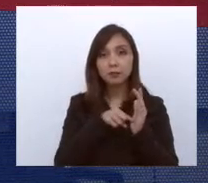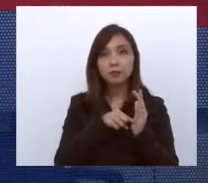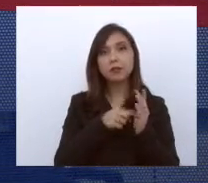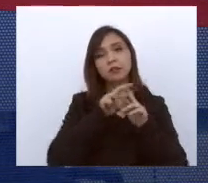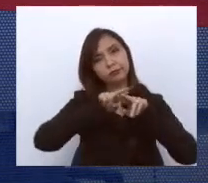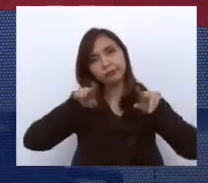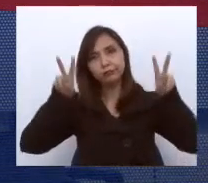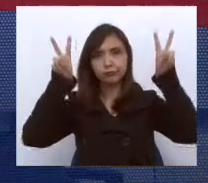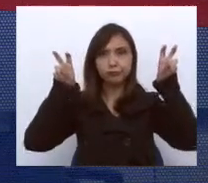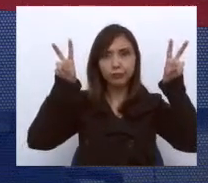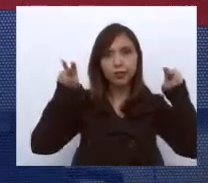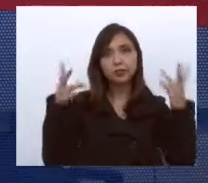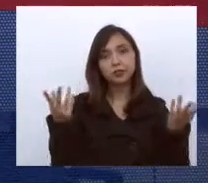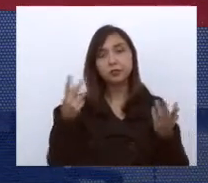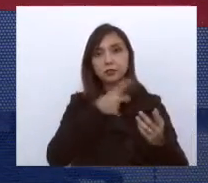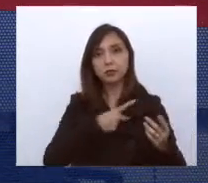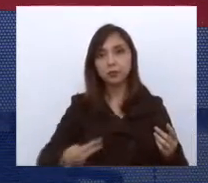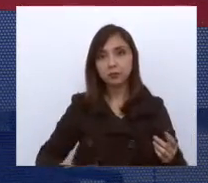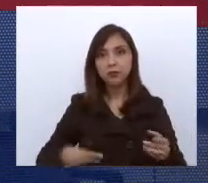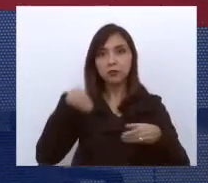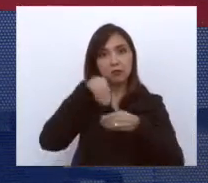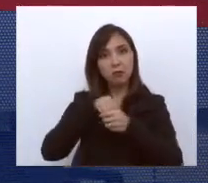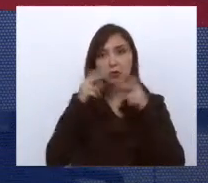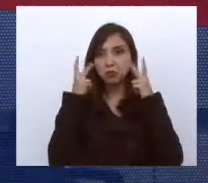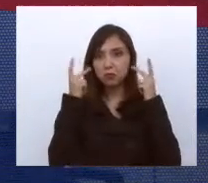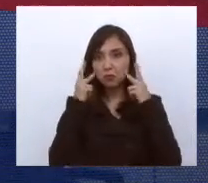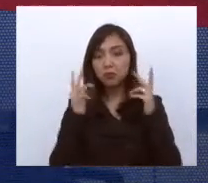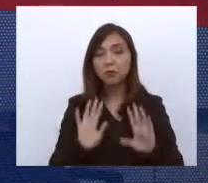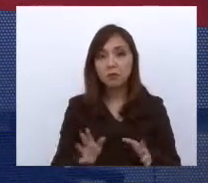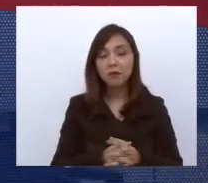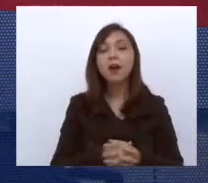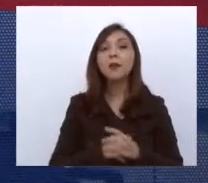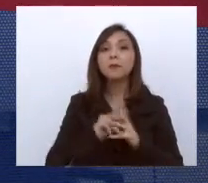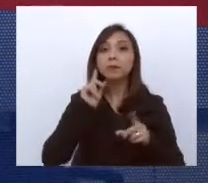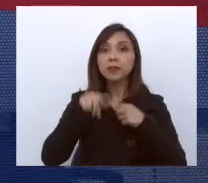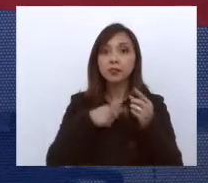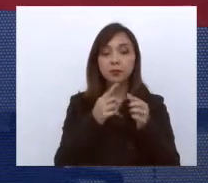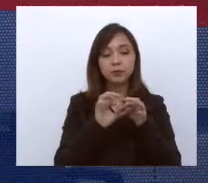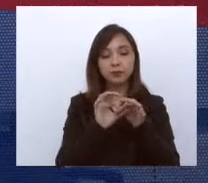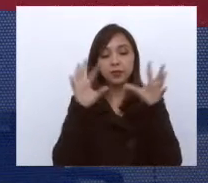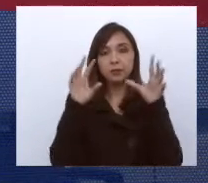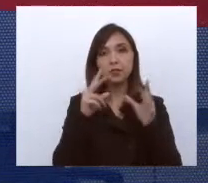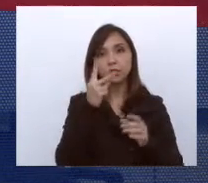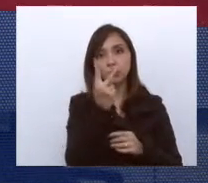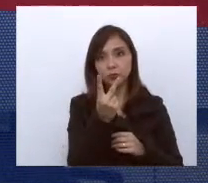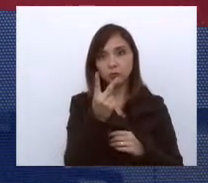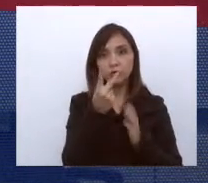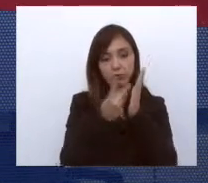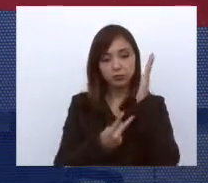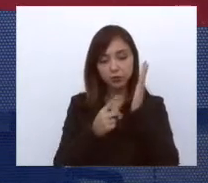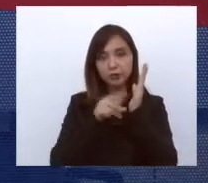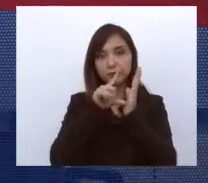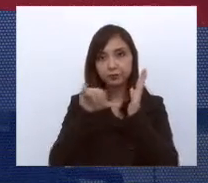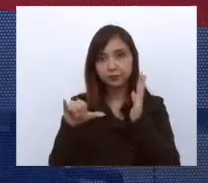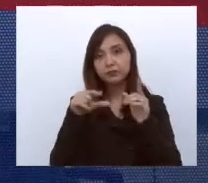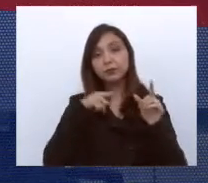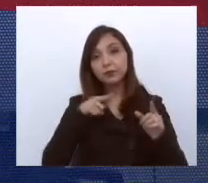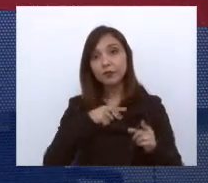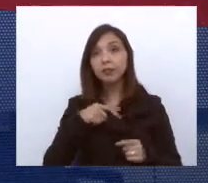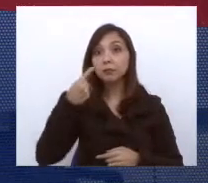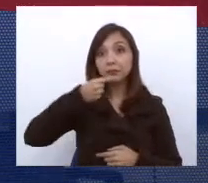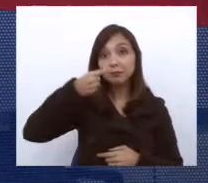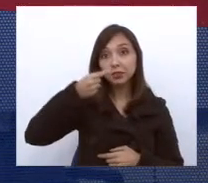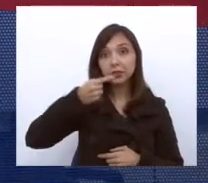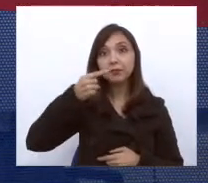sobre diversos assuntos, aquele que o presidente vota de forma normalmente simbólica, né? E 12 deliberações de projetos de lei às comissões. Entre eles, então, logo o primeiro